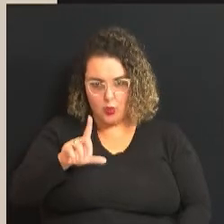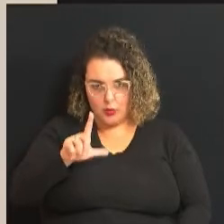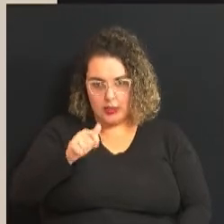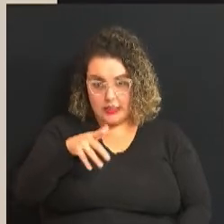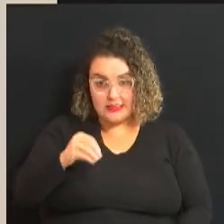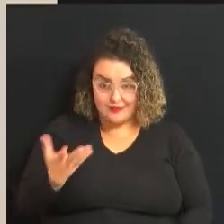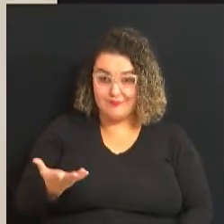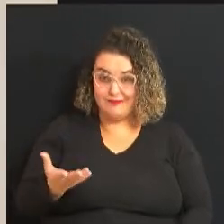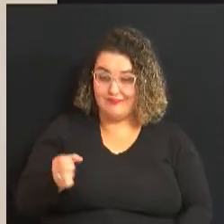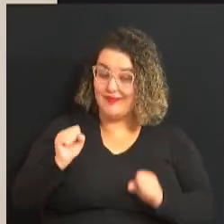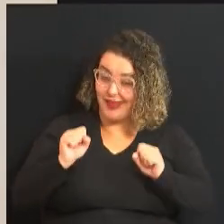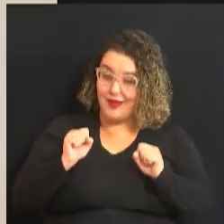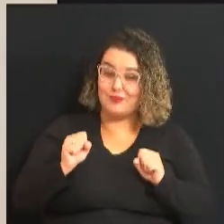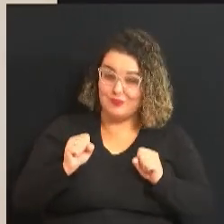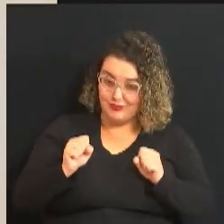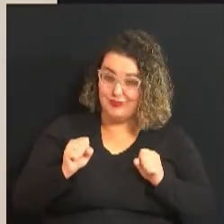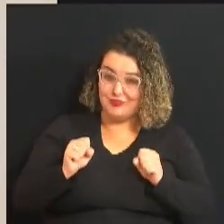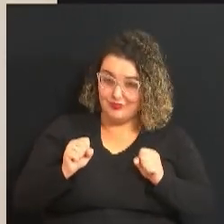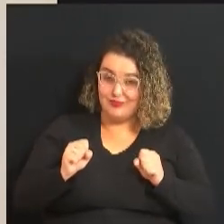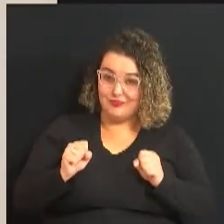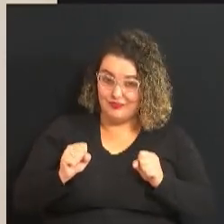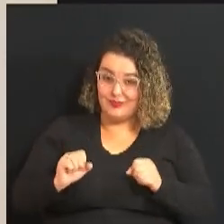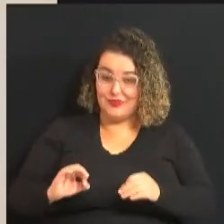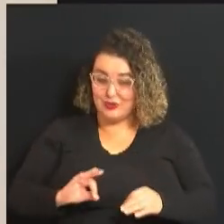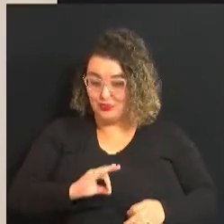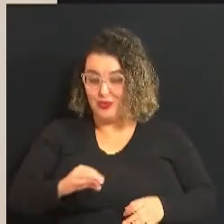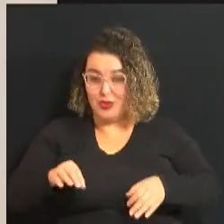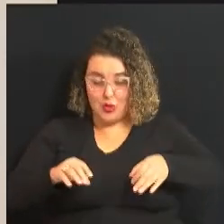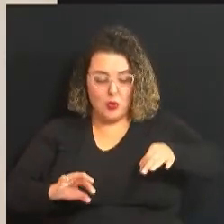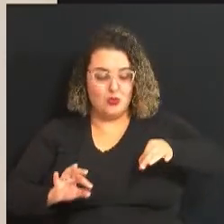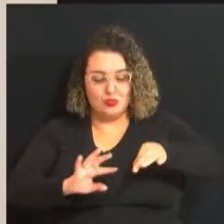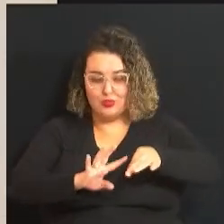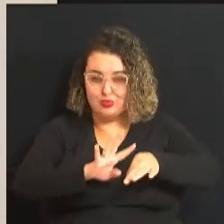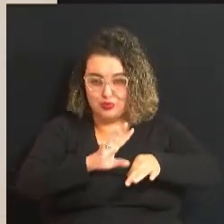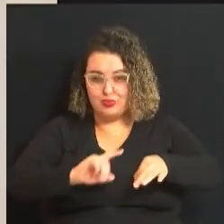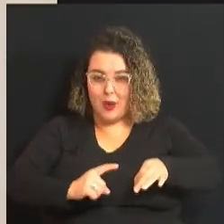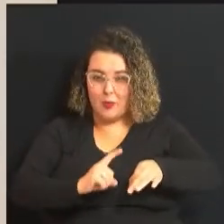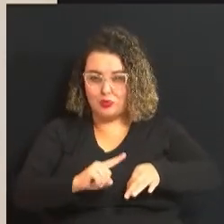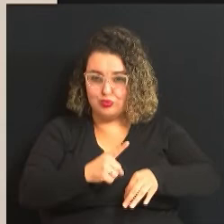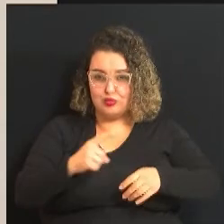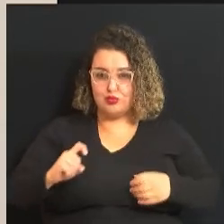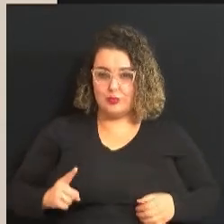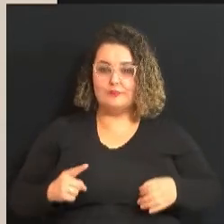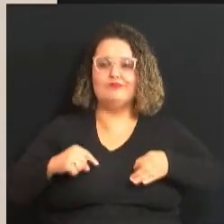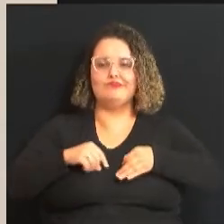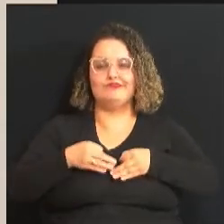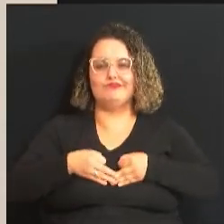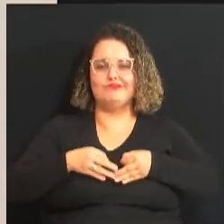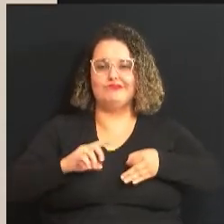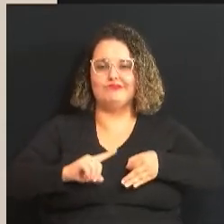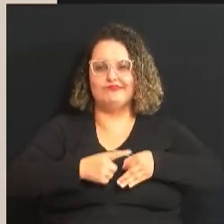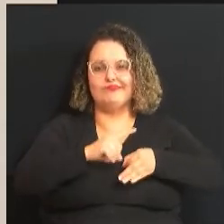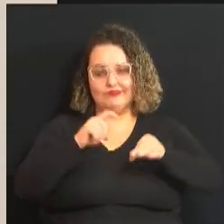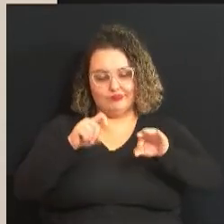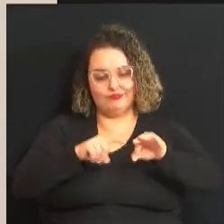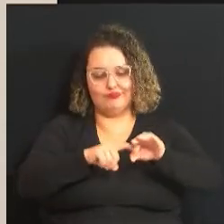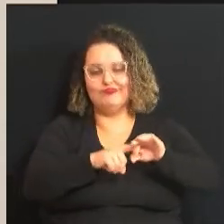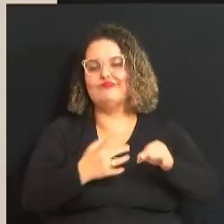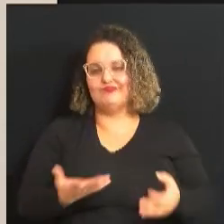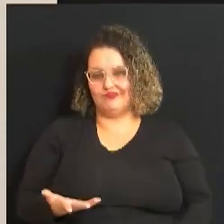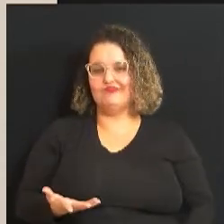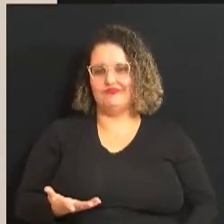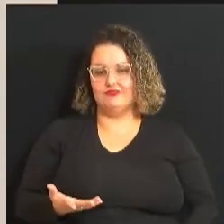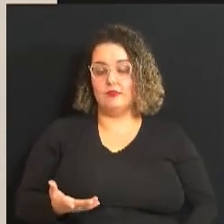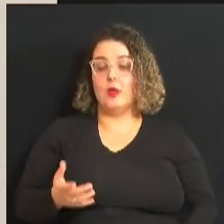espermatozoides podem subir no canal vaginal e aí ocorrer a gravidez. Além disso, o coito